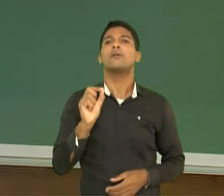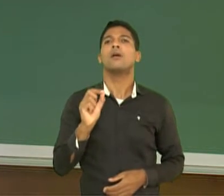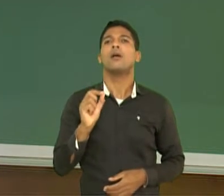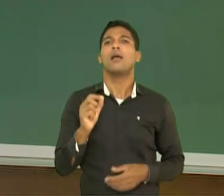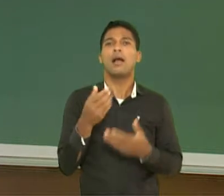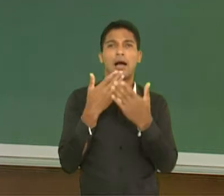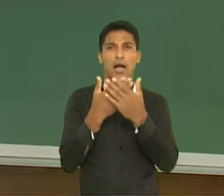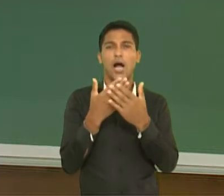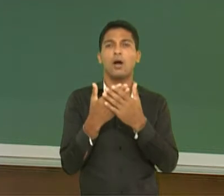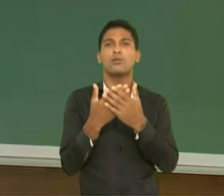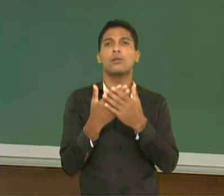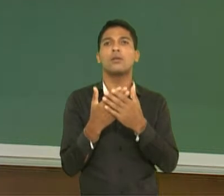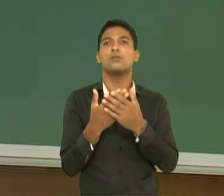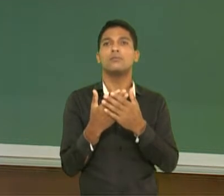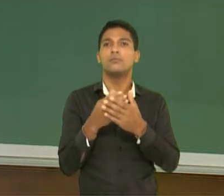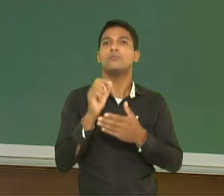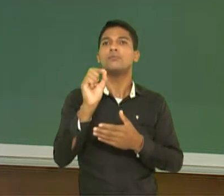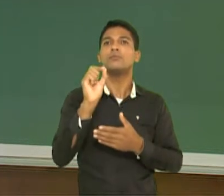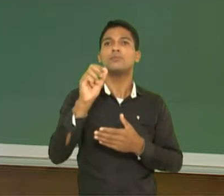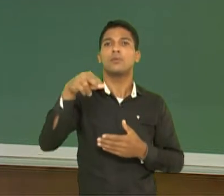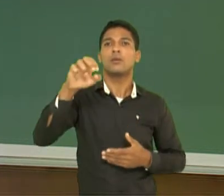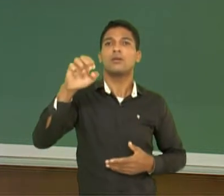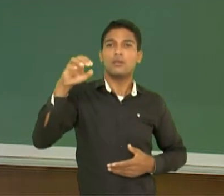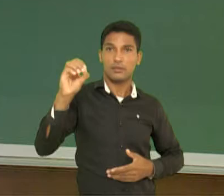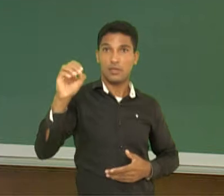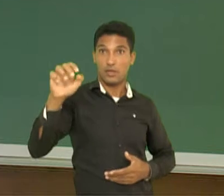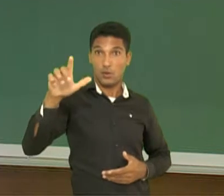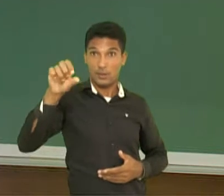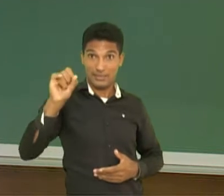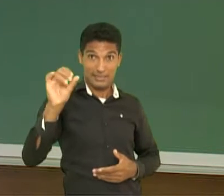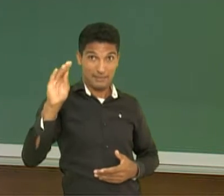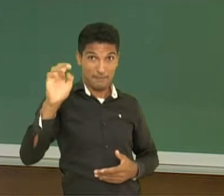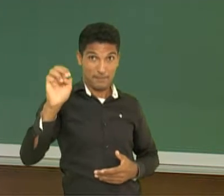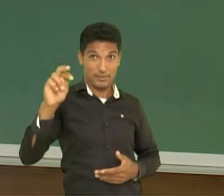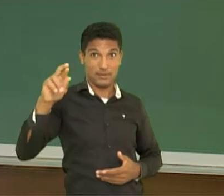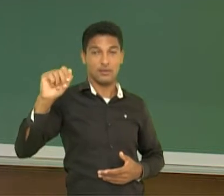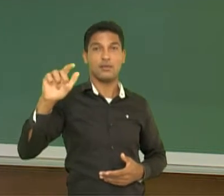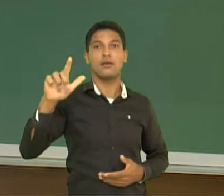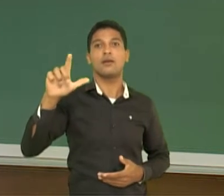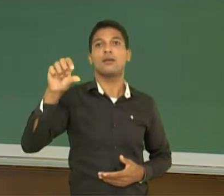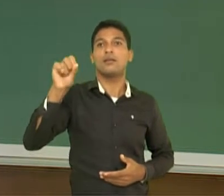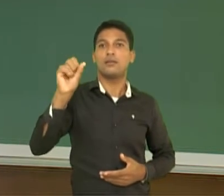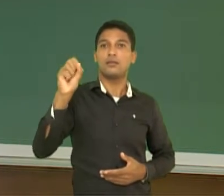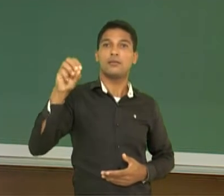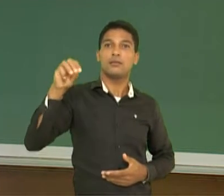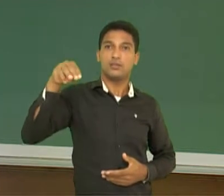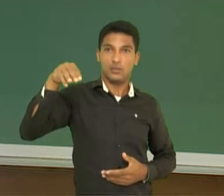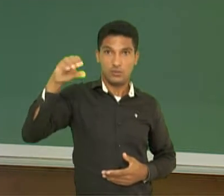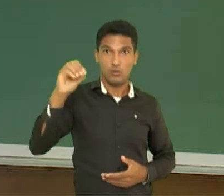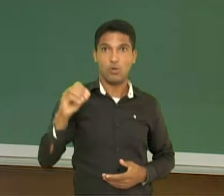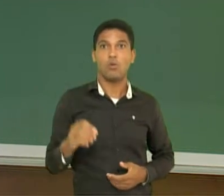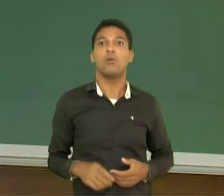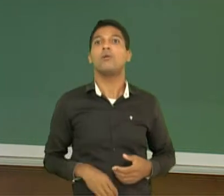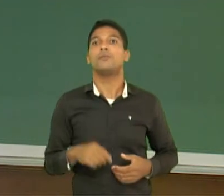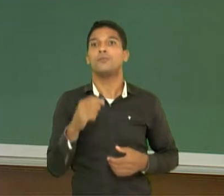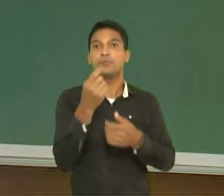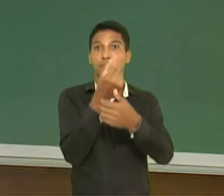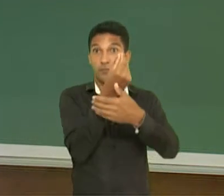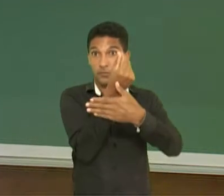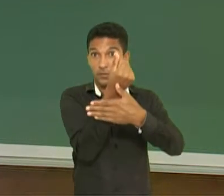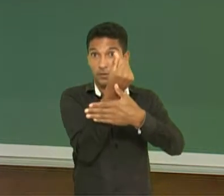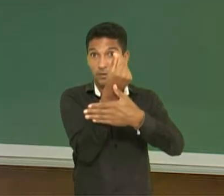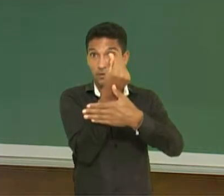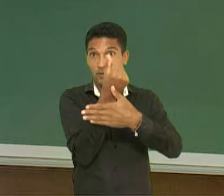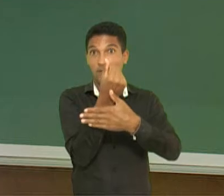neoliberalismo. Essa doutrina econômica que defende a não intervenção do Estado na economia. O Estado não pode interferir